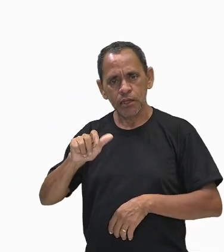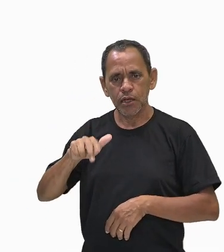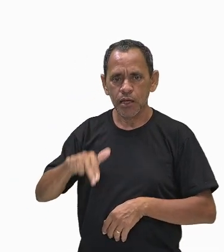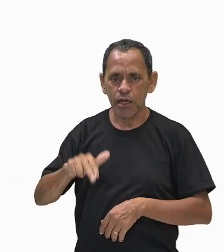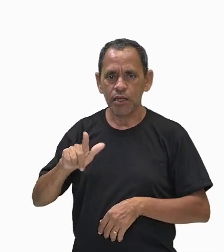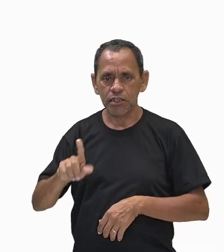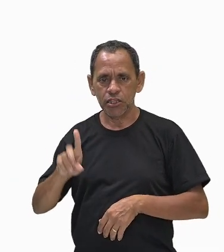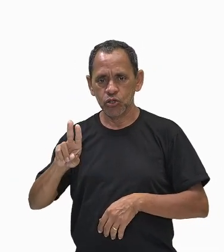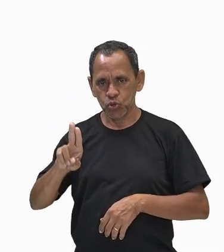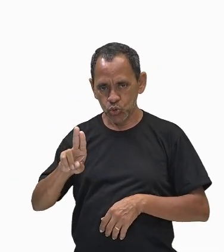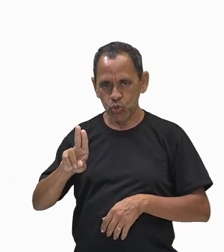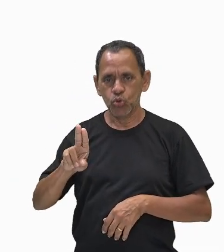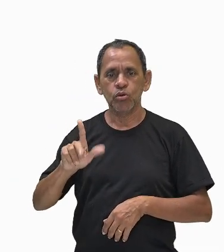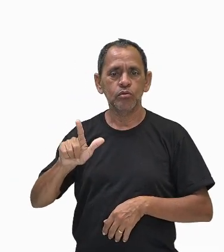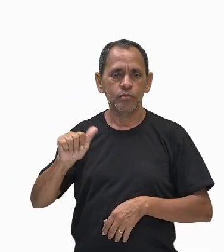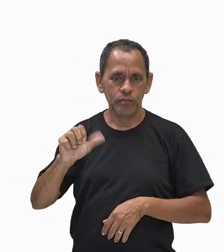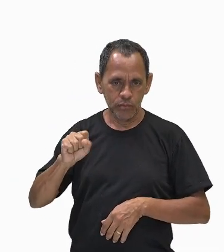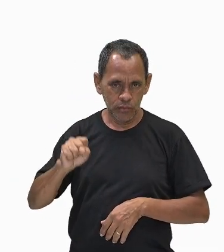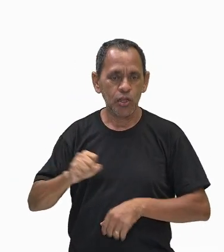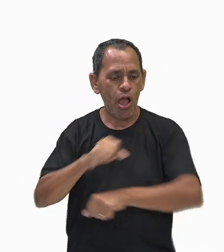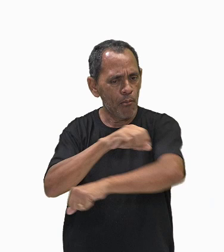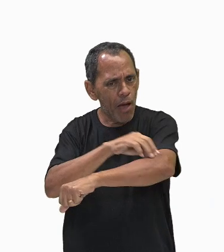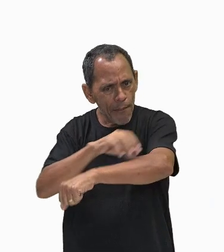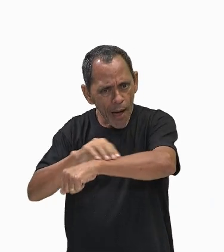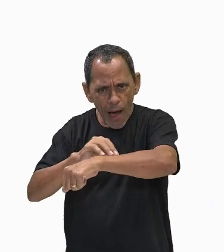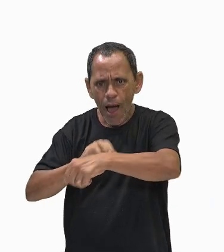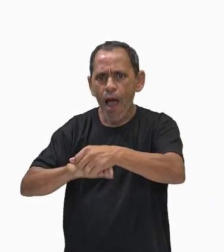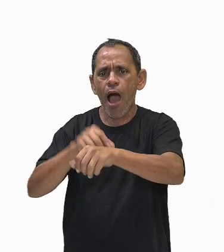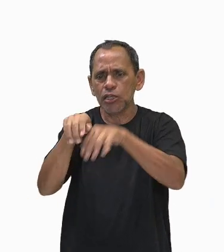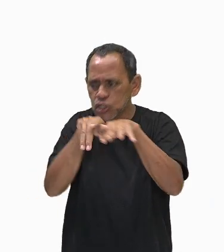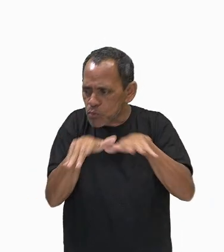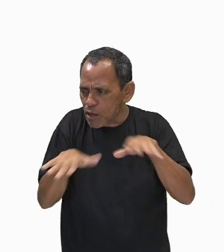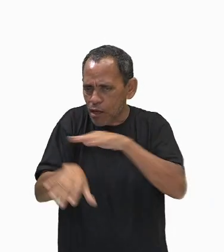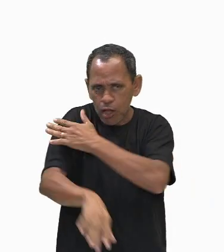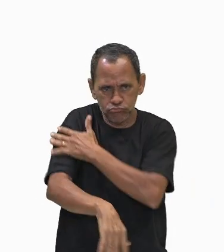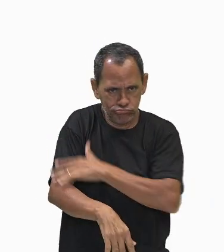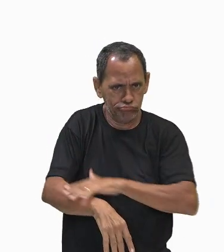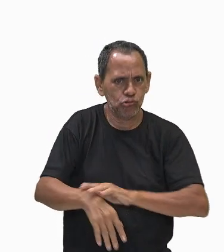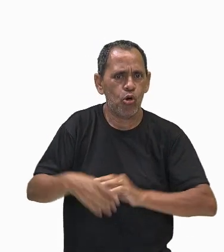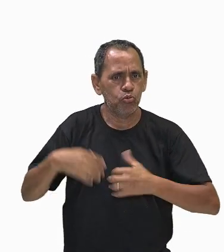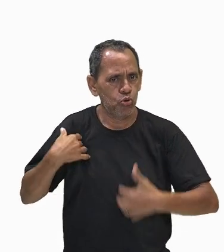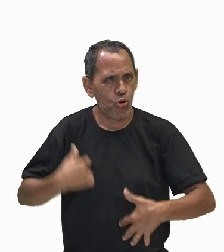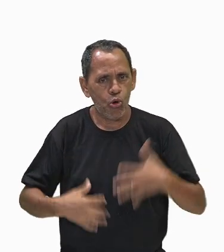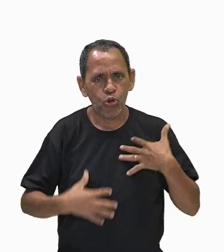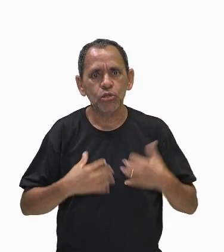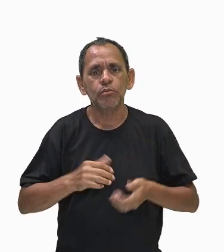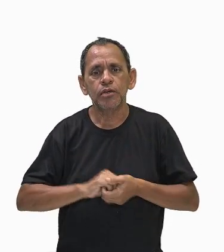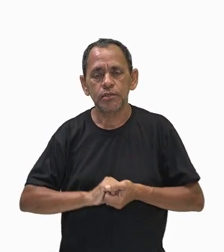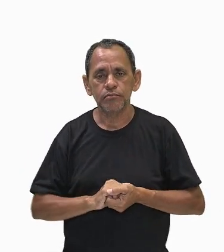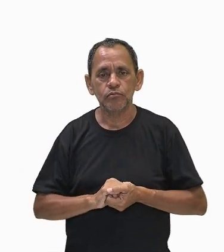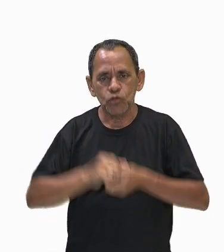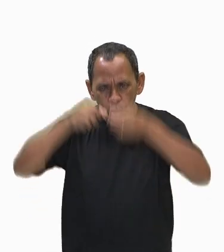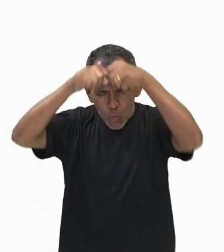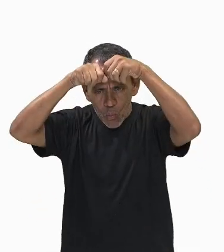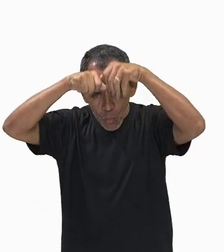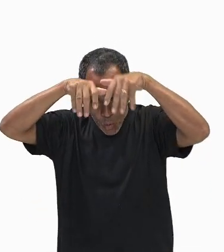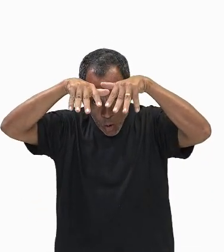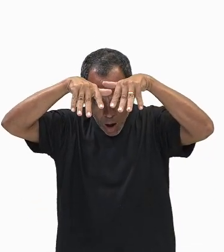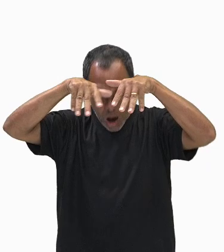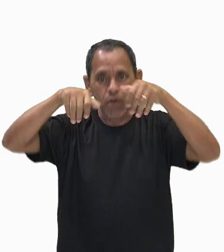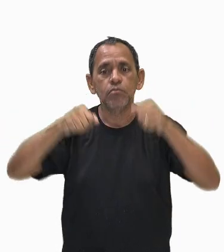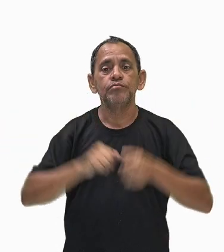entendendo um pouquinho sobre essas glândulas sudoríparas, e eu mostro para vocês a excreção por suor. O